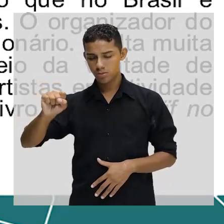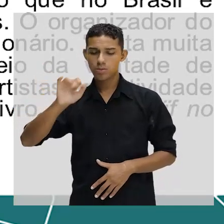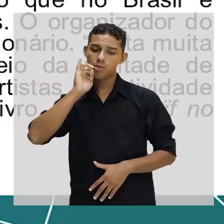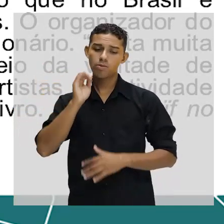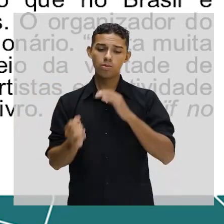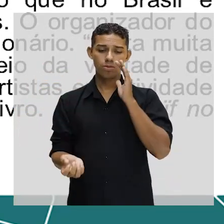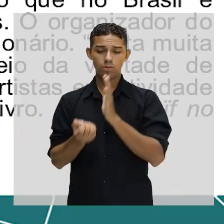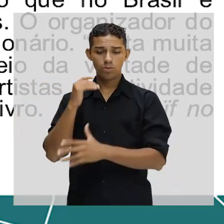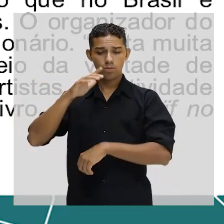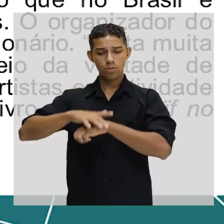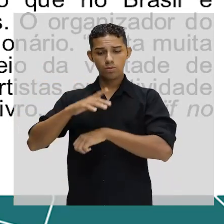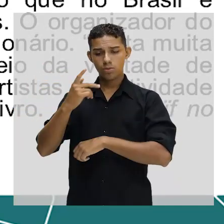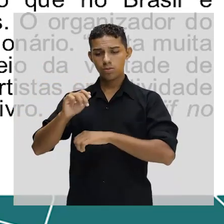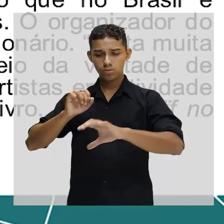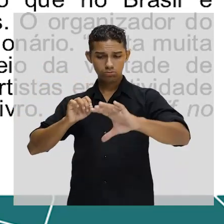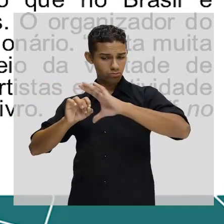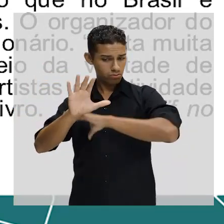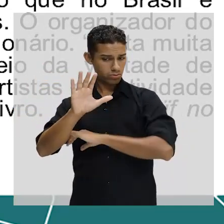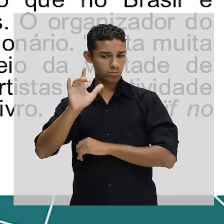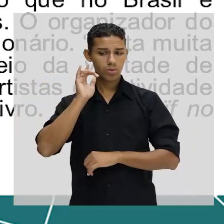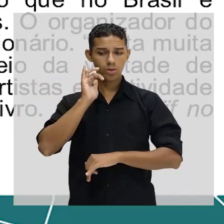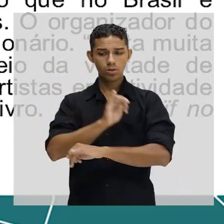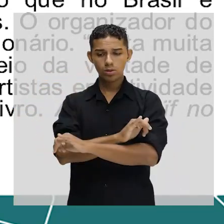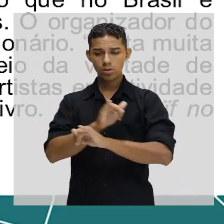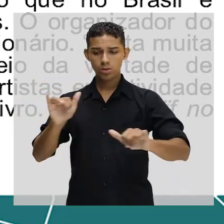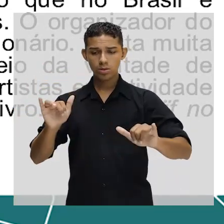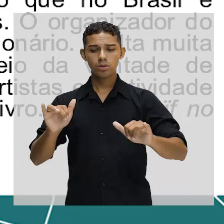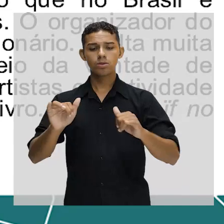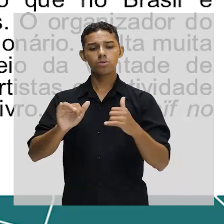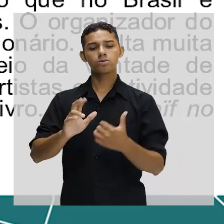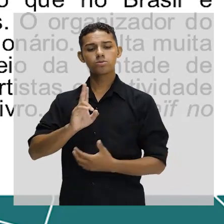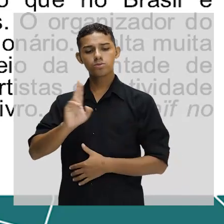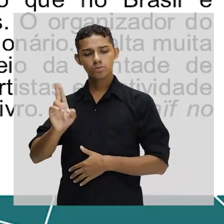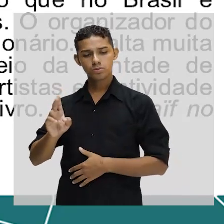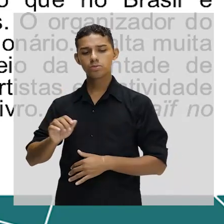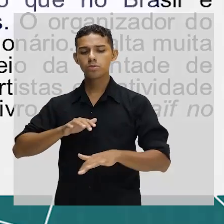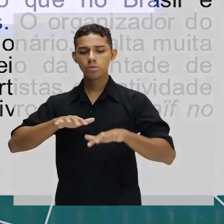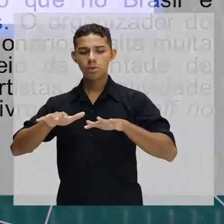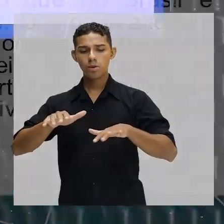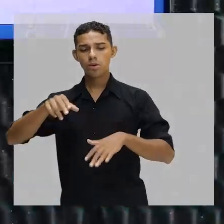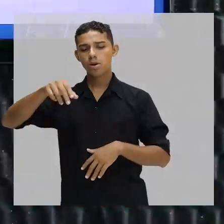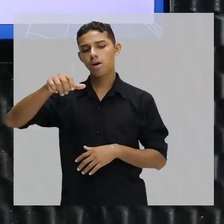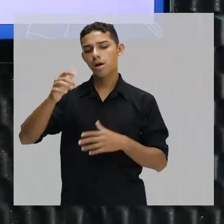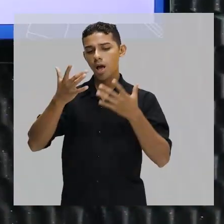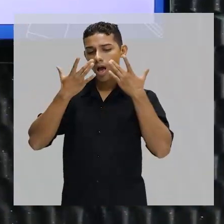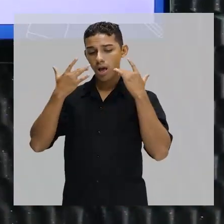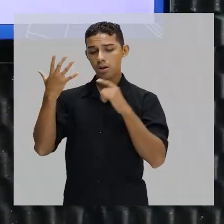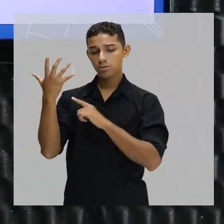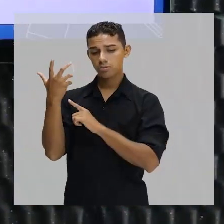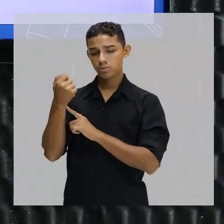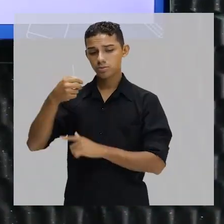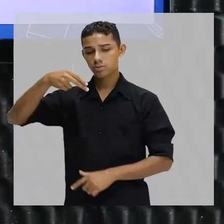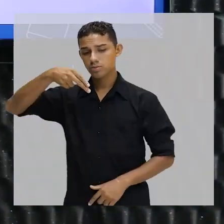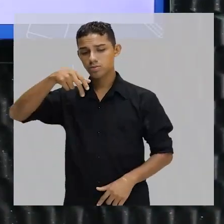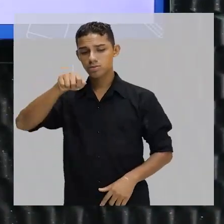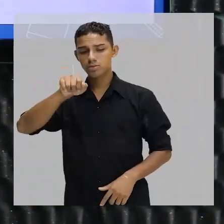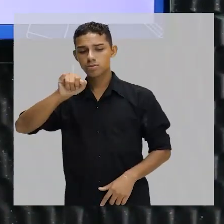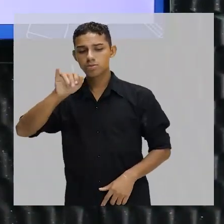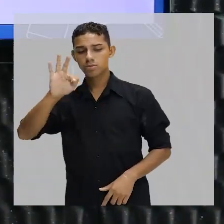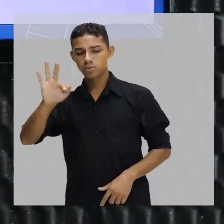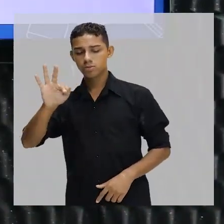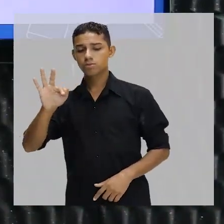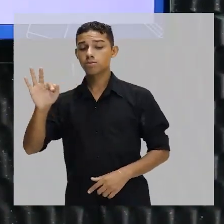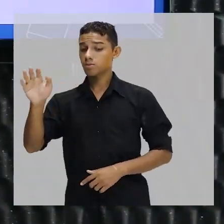dos movimentos Arte Knife do Brasil, como define o autor. Trata-se de um caminho estético fundamental na